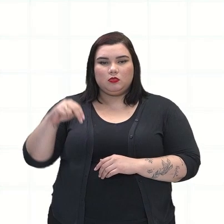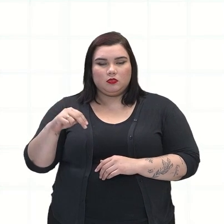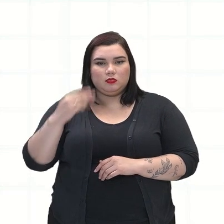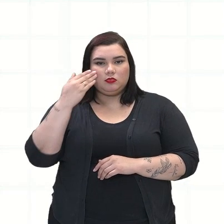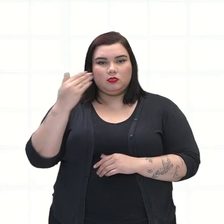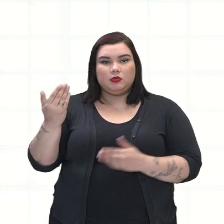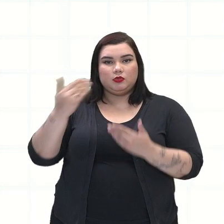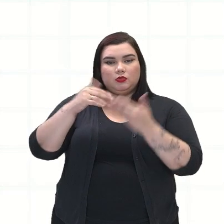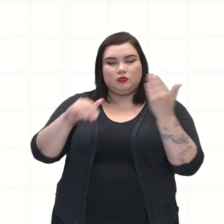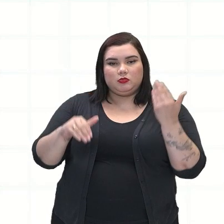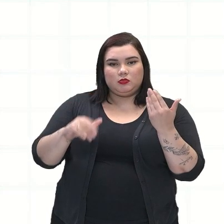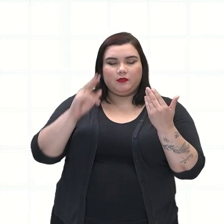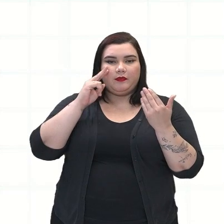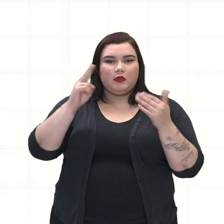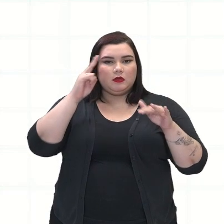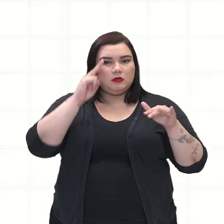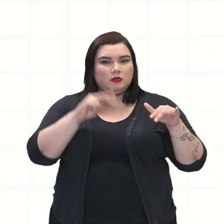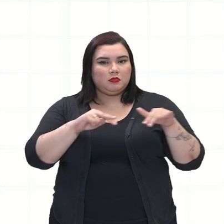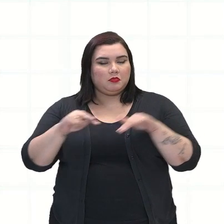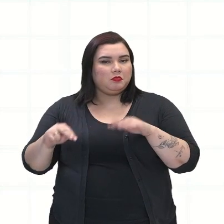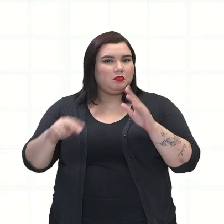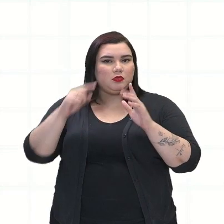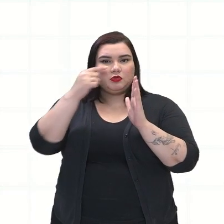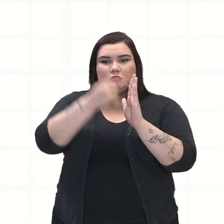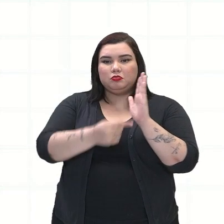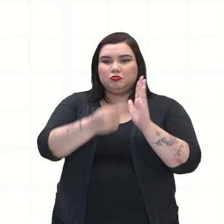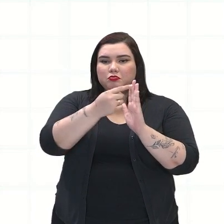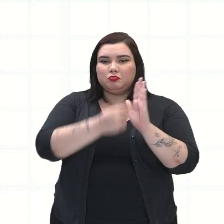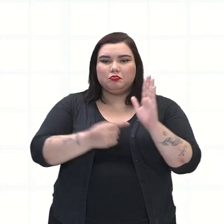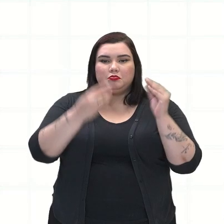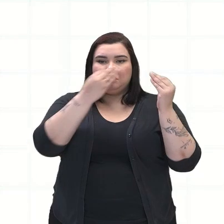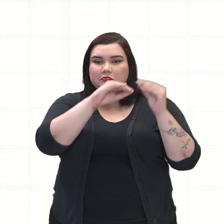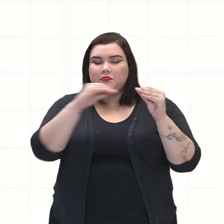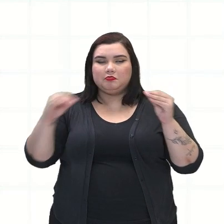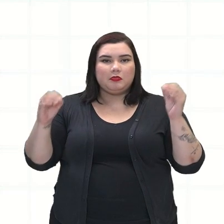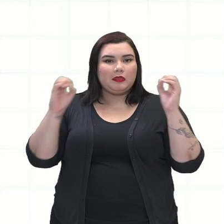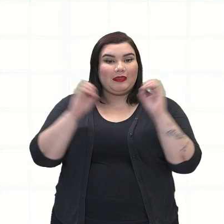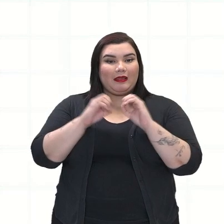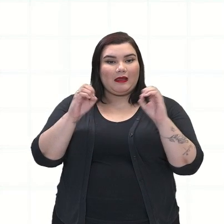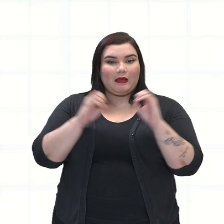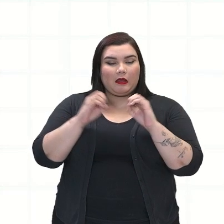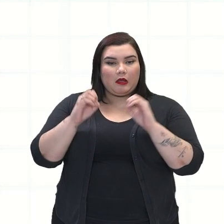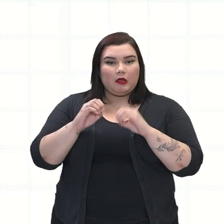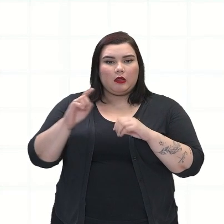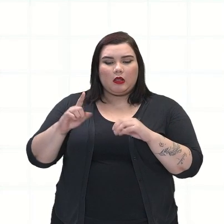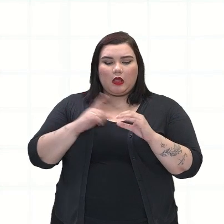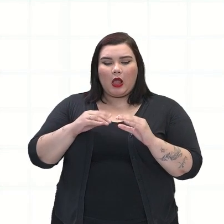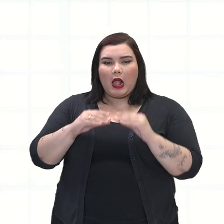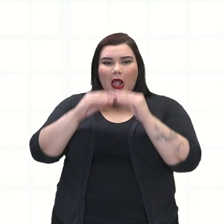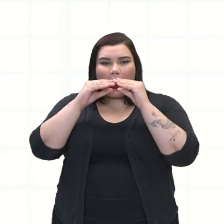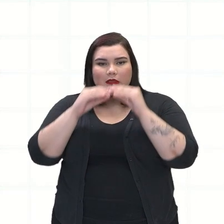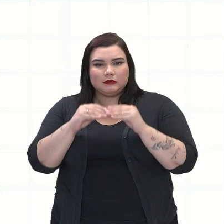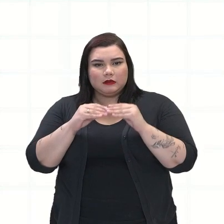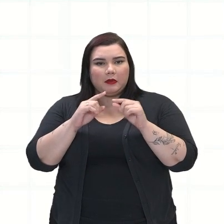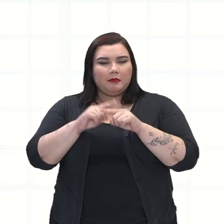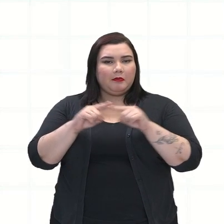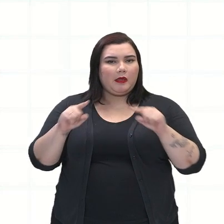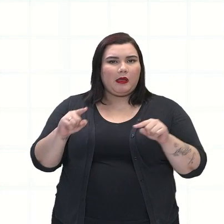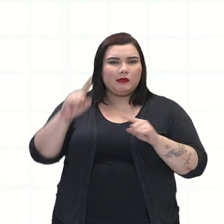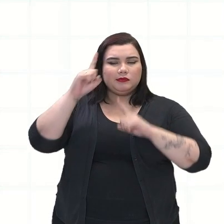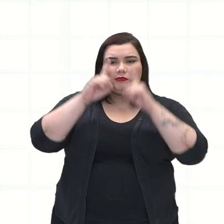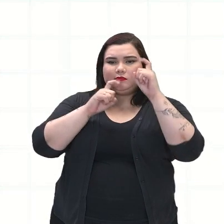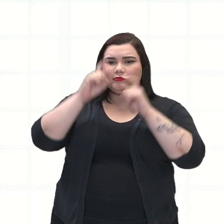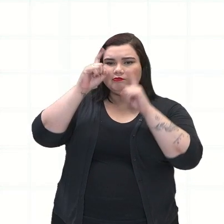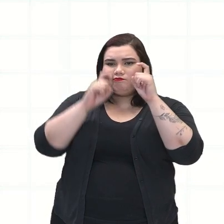contrário, temos o dia da semana, não tem nada marcado. O Solomon tá com um sanduíche aí, mas ele não tá com uma cara